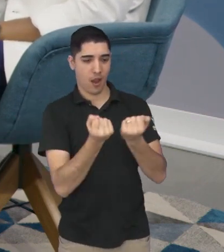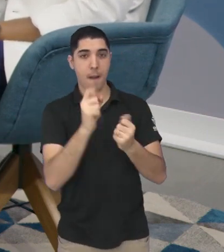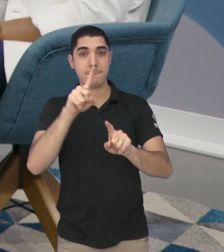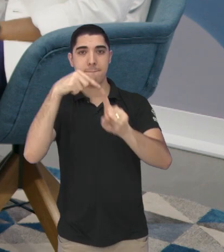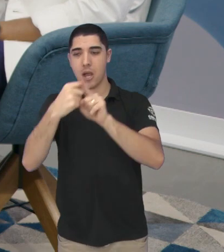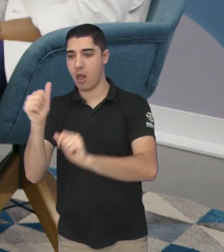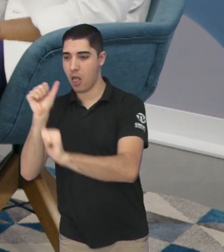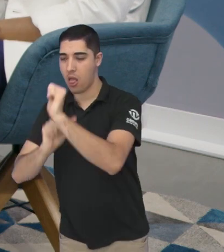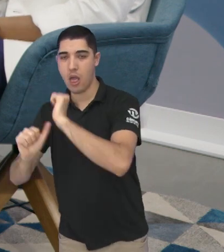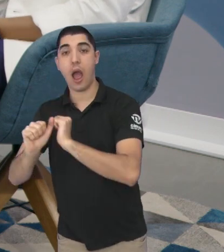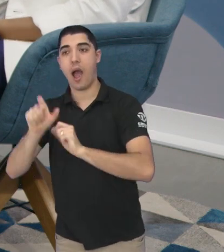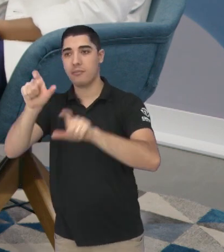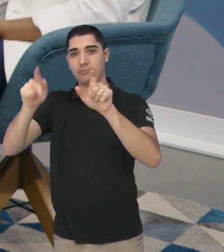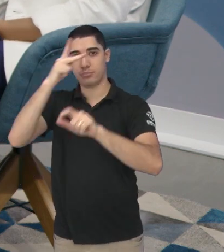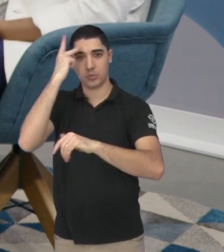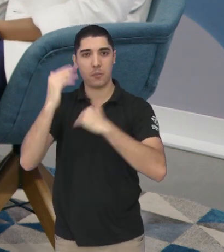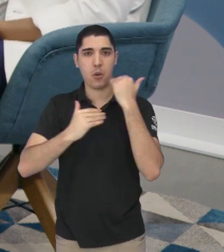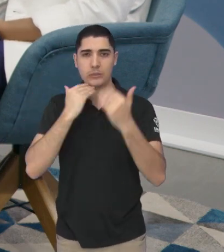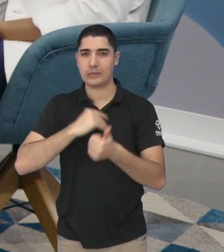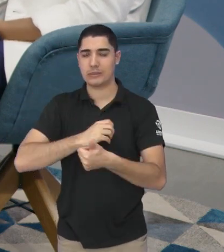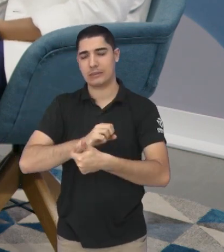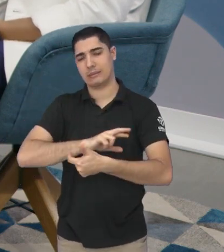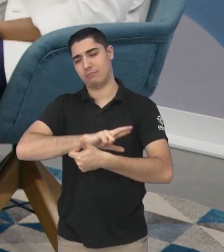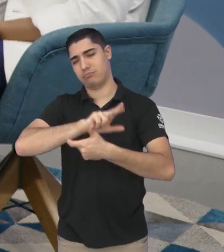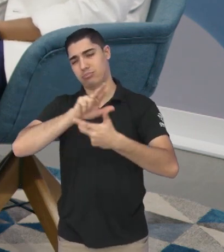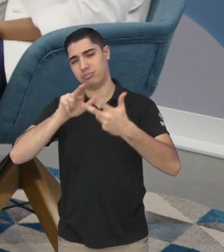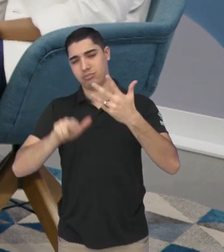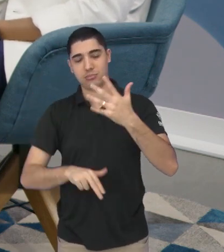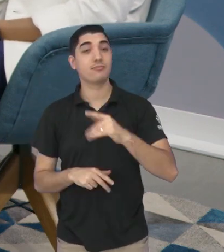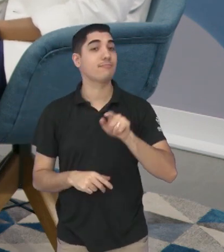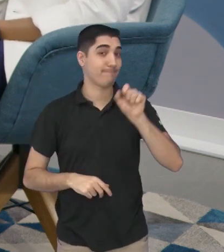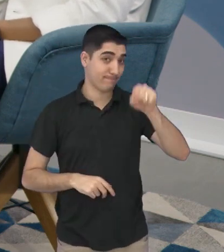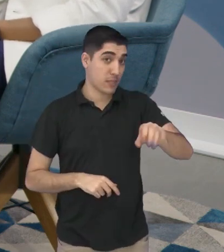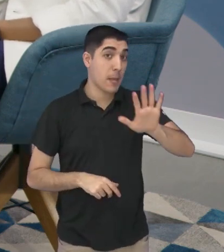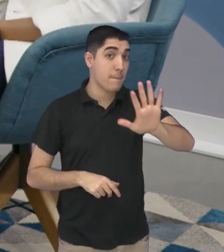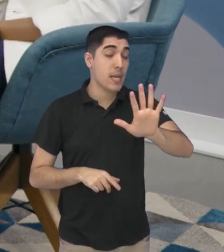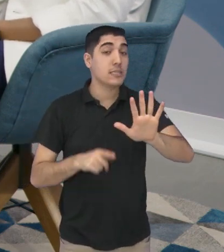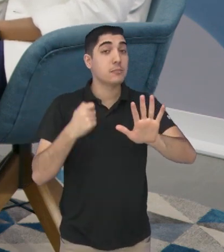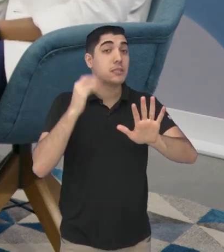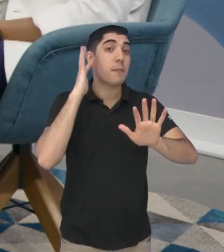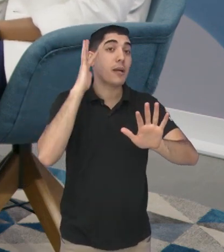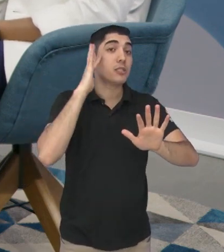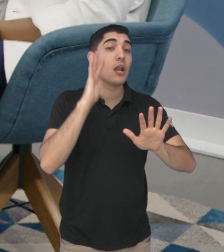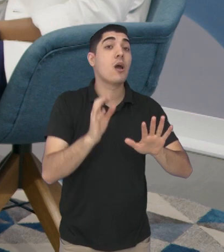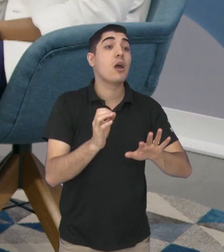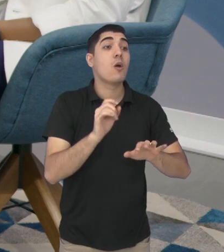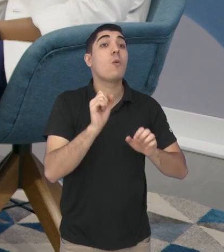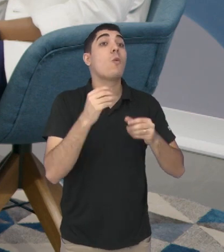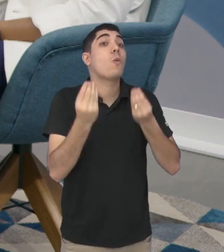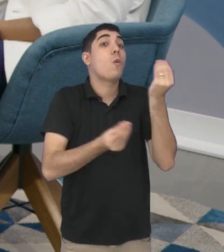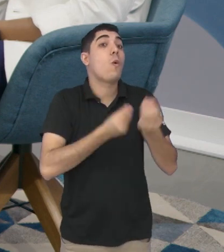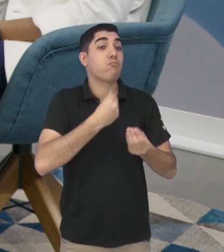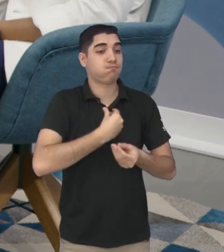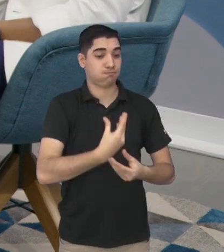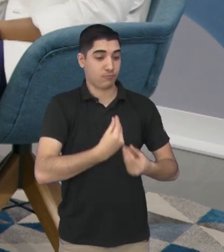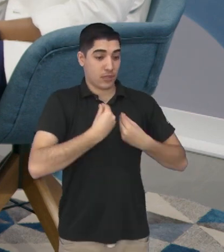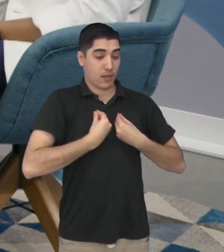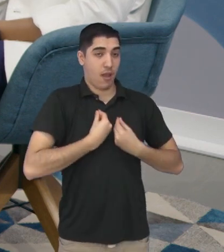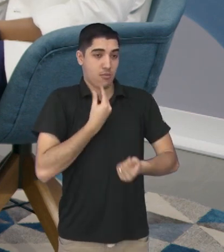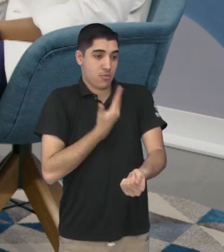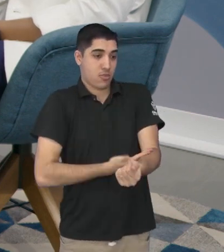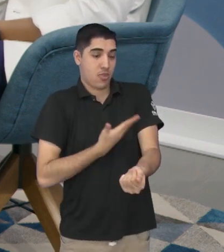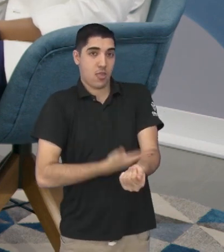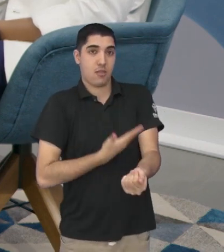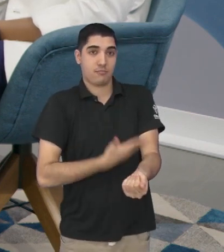comete vítimas, enfim, e aí por aí vai. Mas a nossa grande questão do quanto isso traz a dependência para dentro das